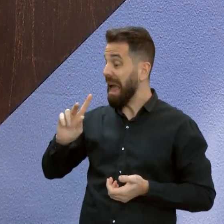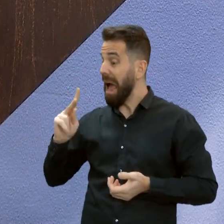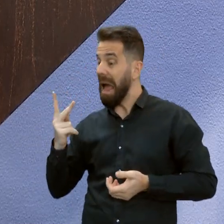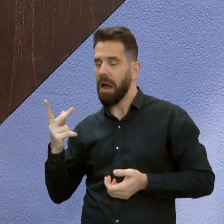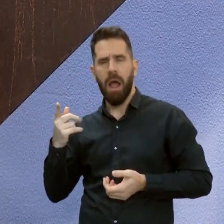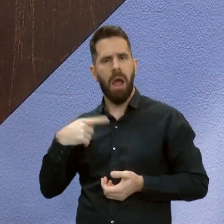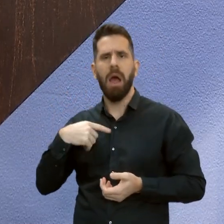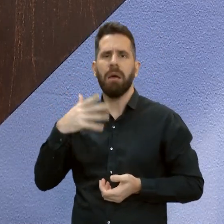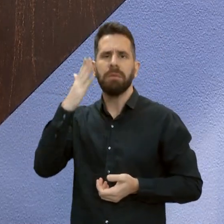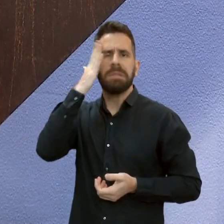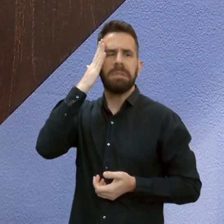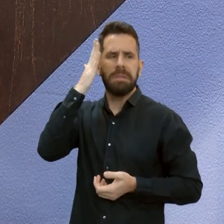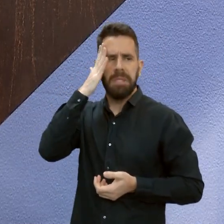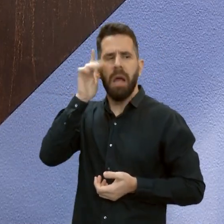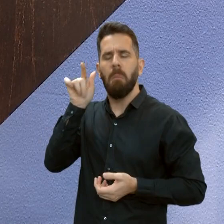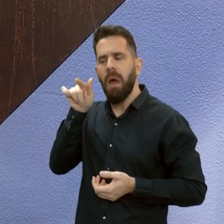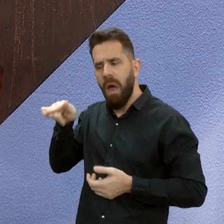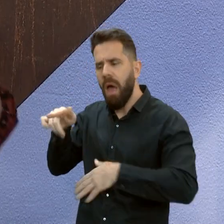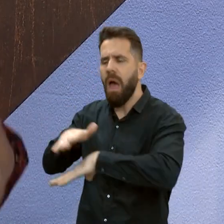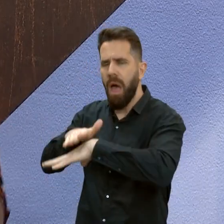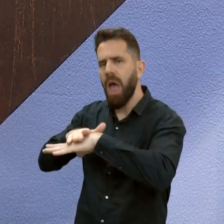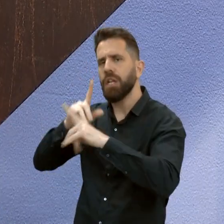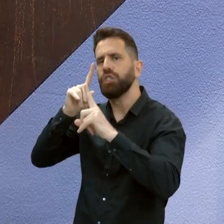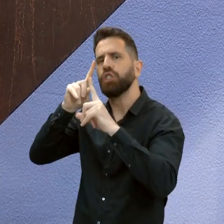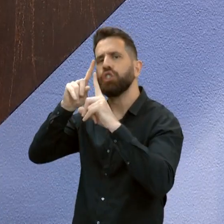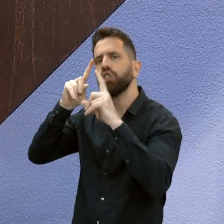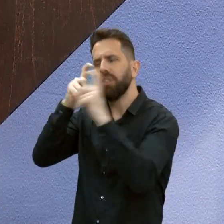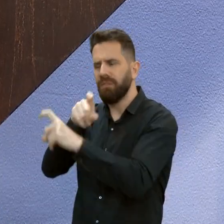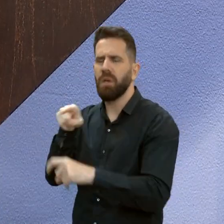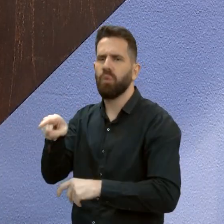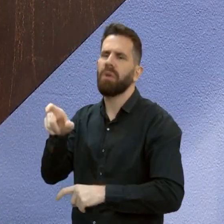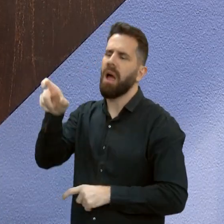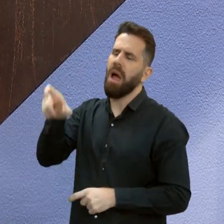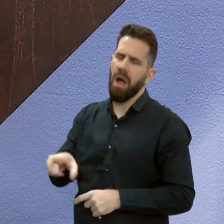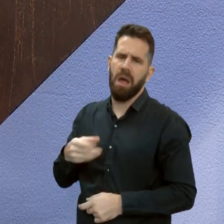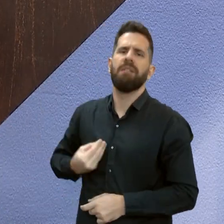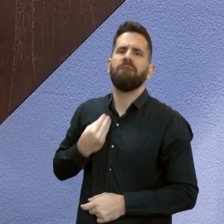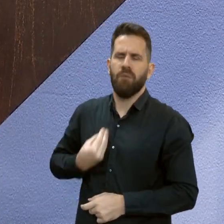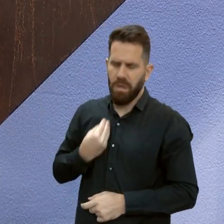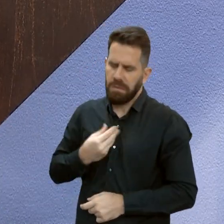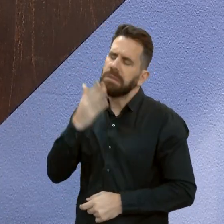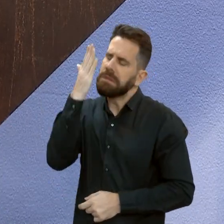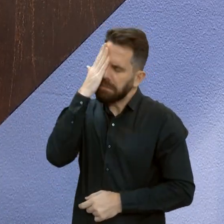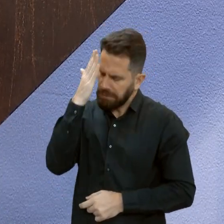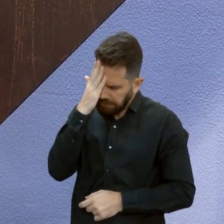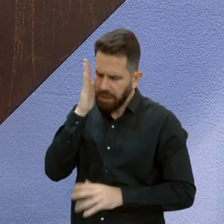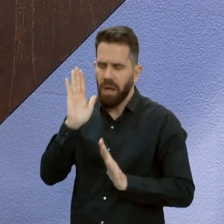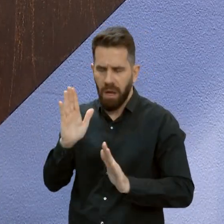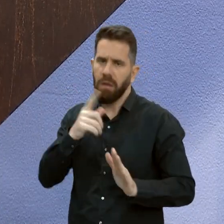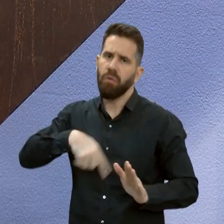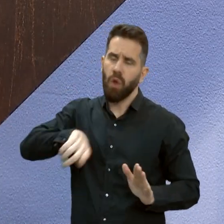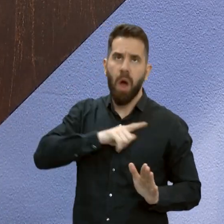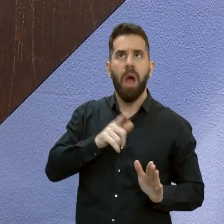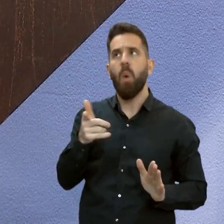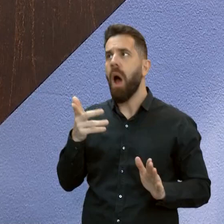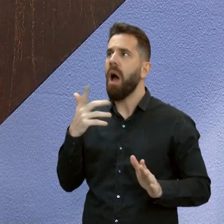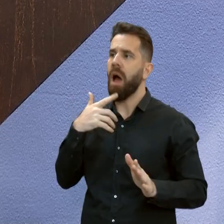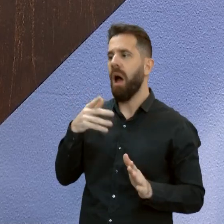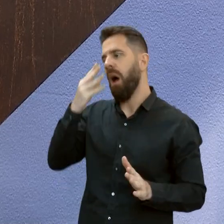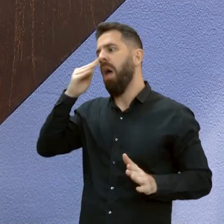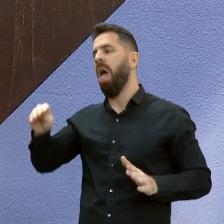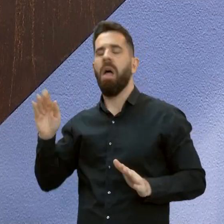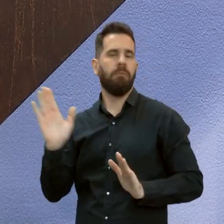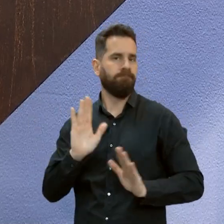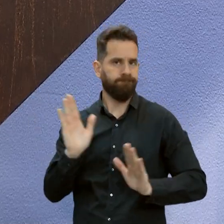pessoa apresenta. Né? Na aprendizagem, no dia a dia dela, ela sim apresenta dificuldades. O que nós